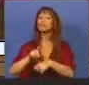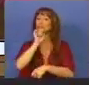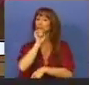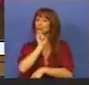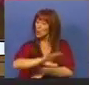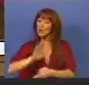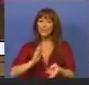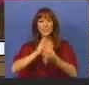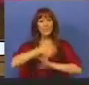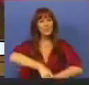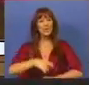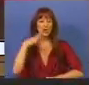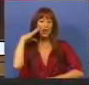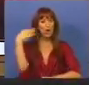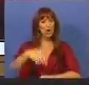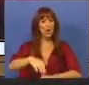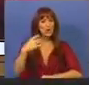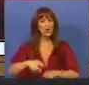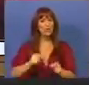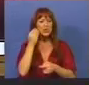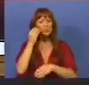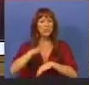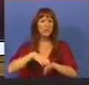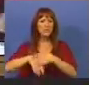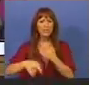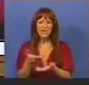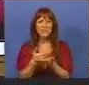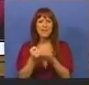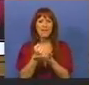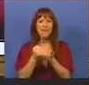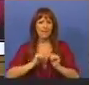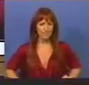transacionável através dos normais mecanismos do mercado.